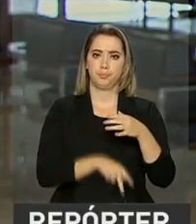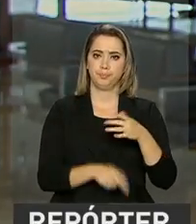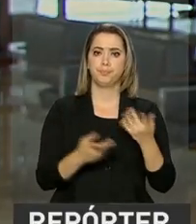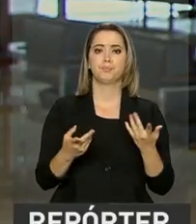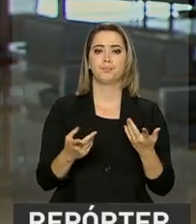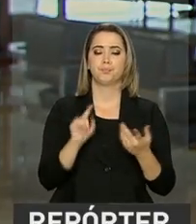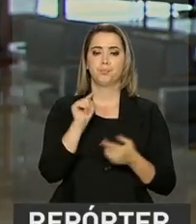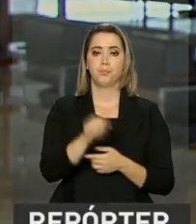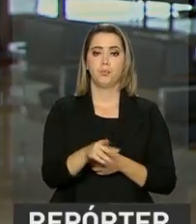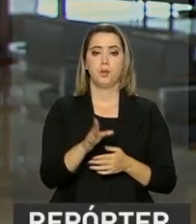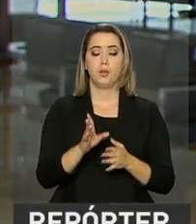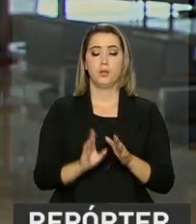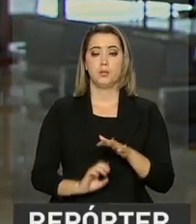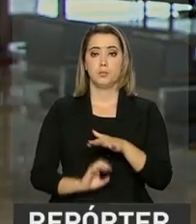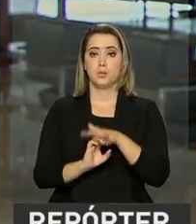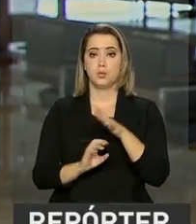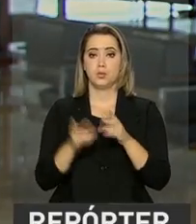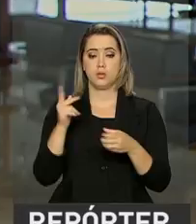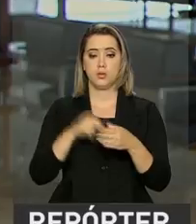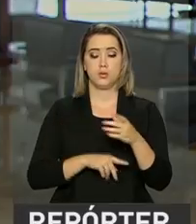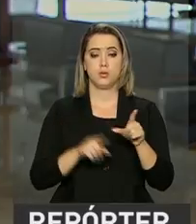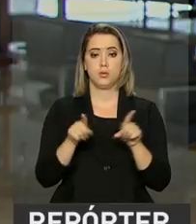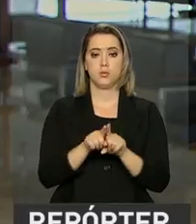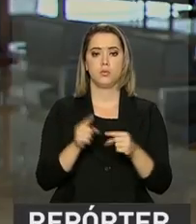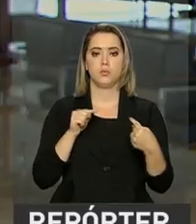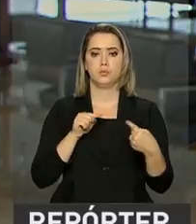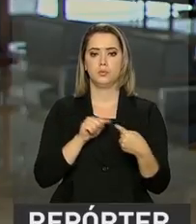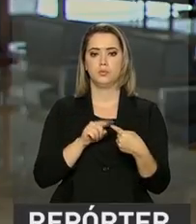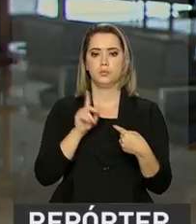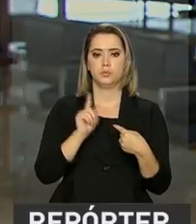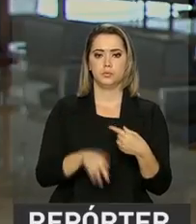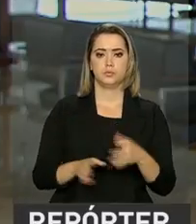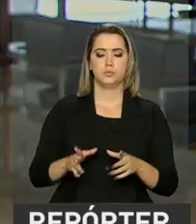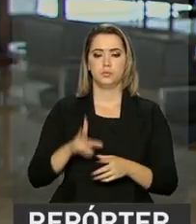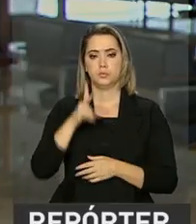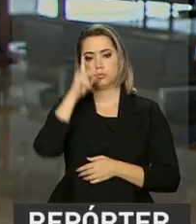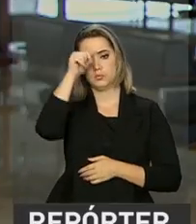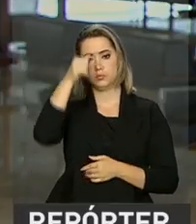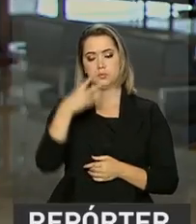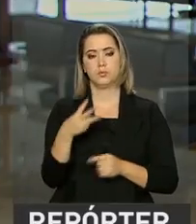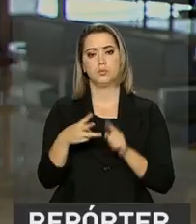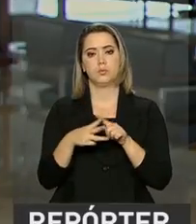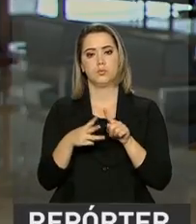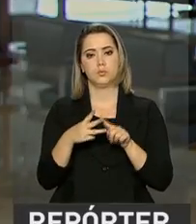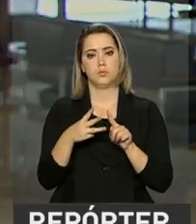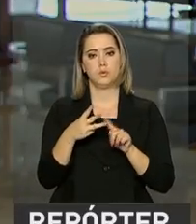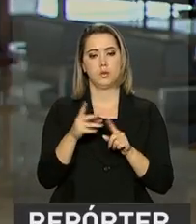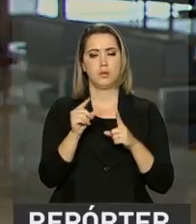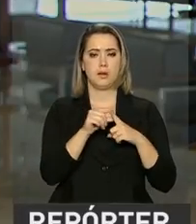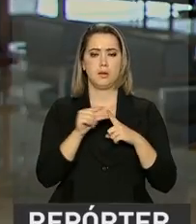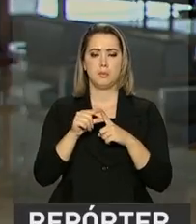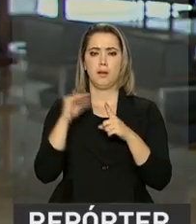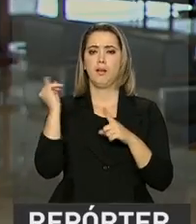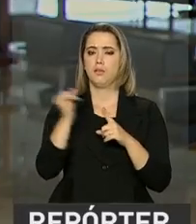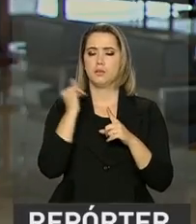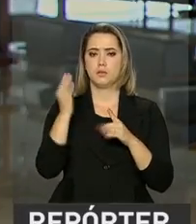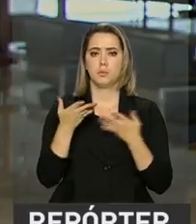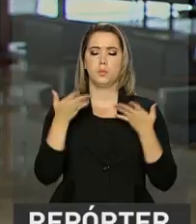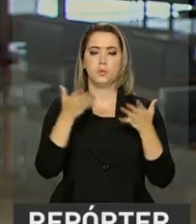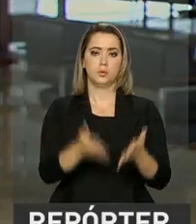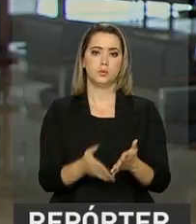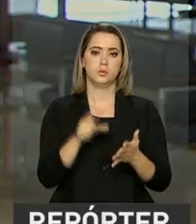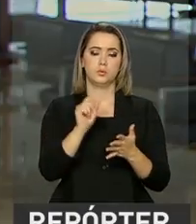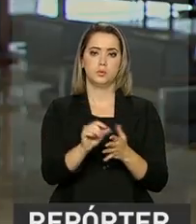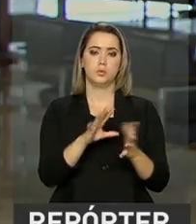iniciativa da petrobras como você falou tem o objetivo de fortalecer três palavras chaves que fazem parte